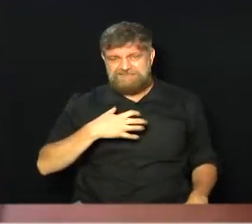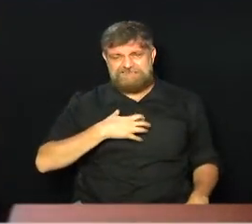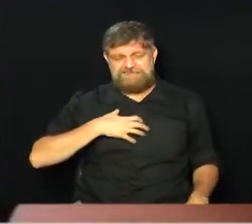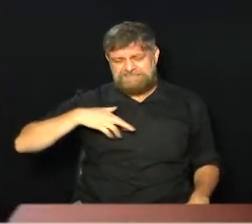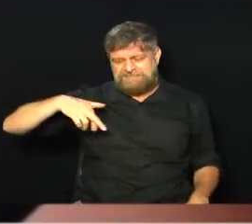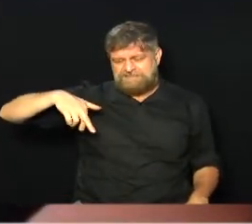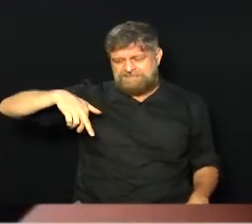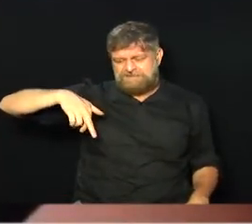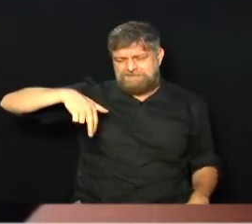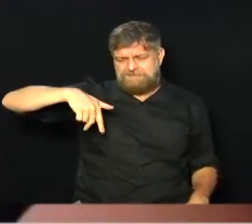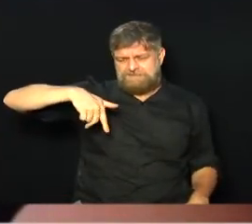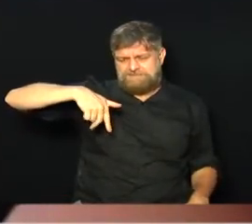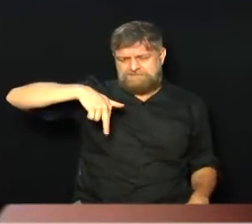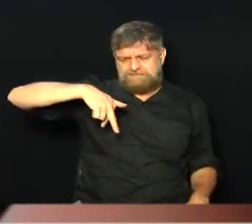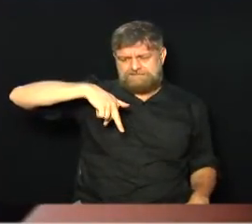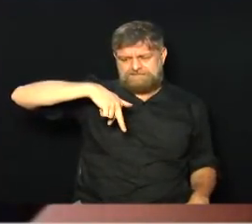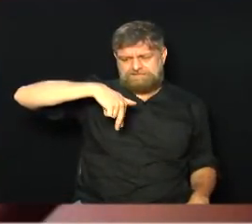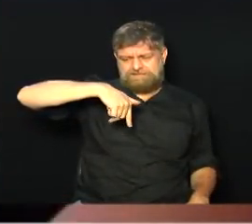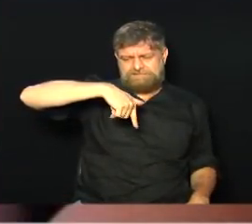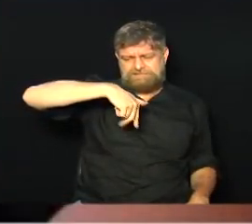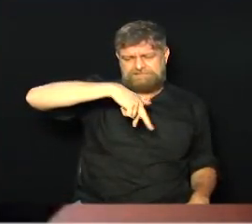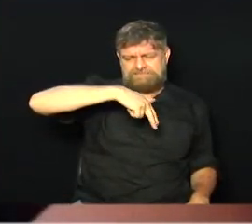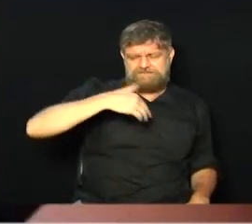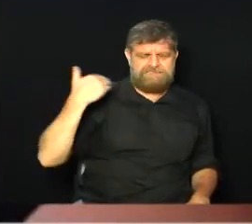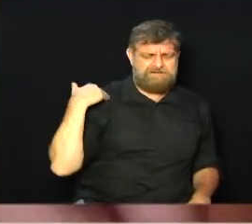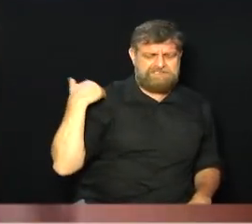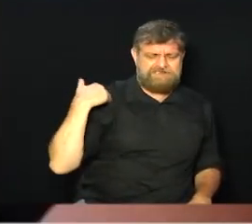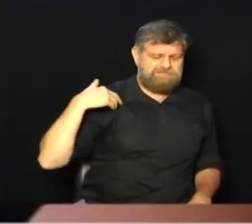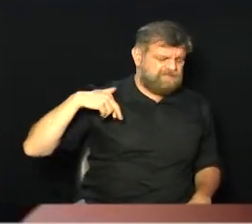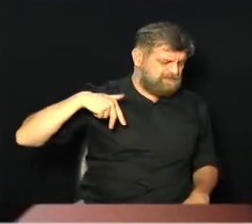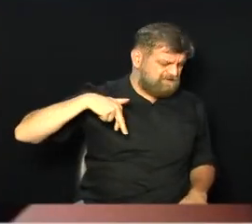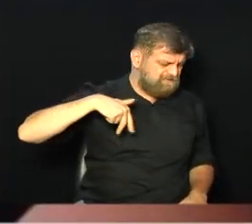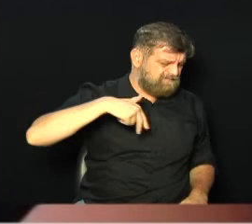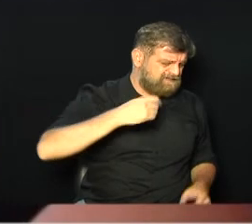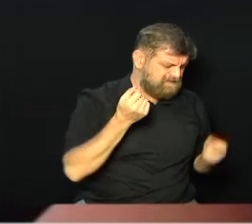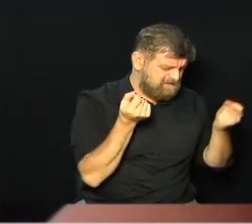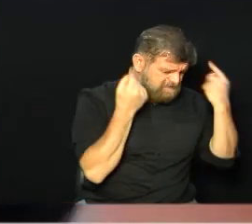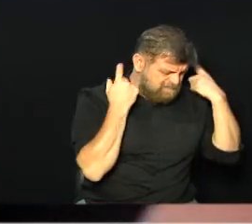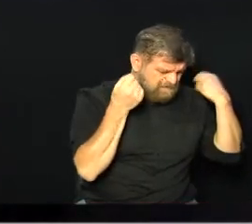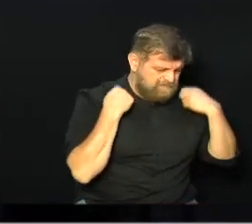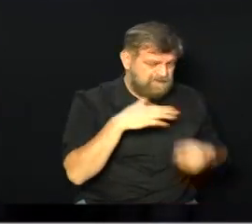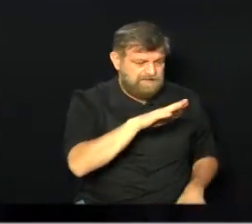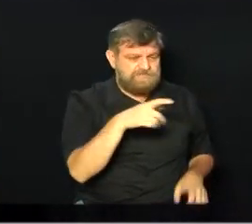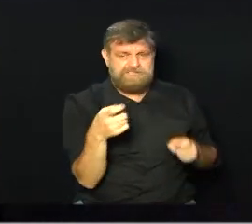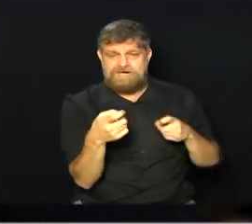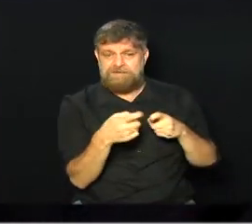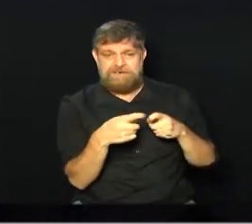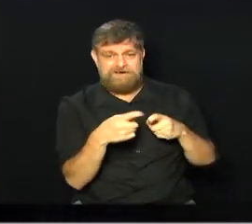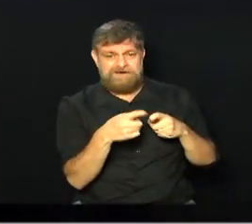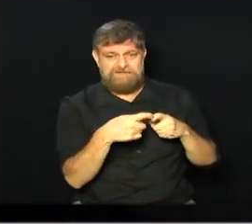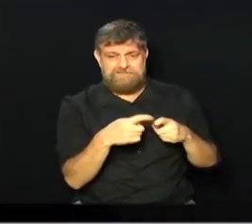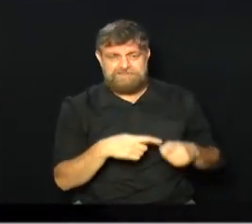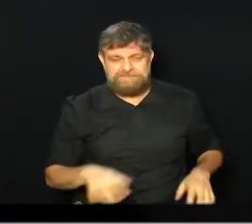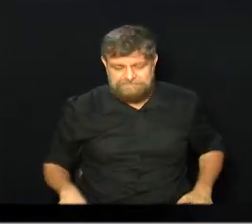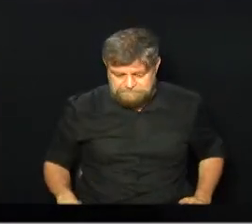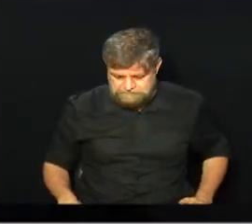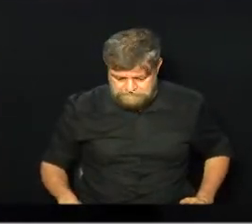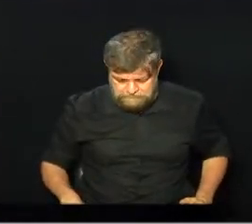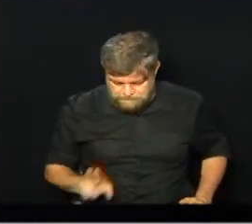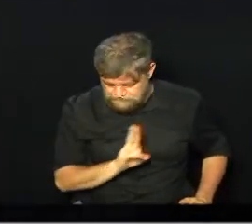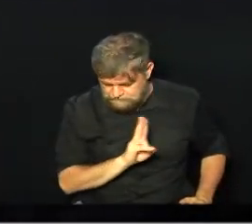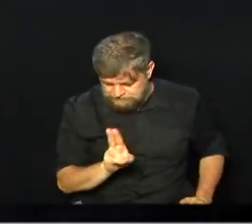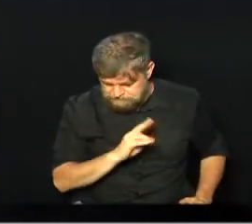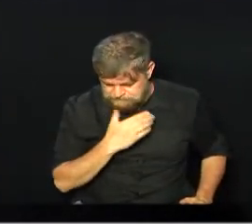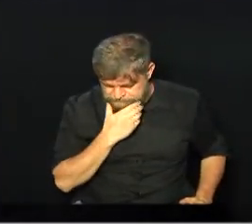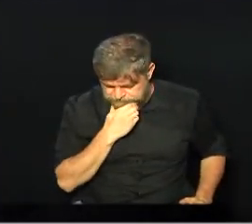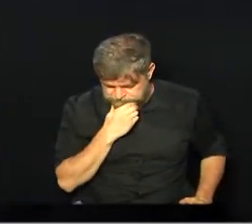sozinho no rumo do vestiário, que o Eduardo, o que foi? Saí andando, fui lá no médico, falei assim, era o doutor, acho que ele,